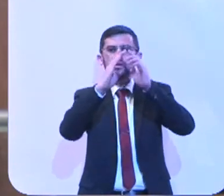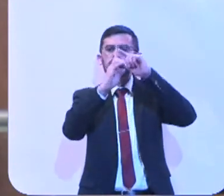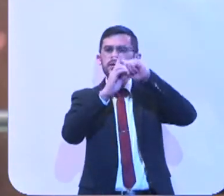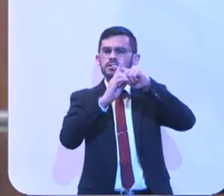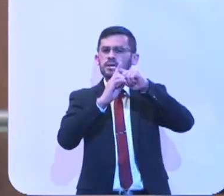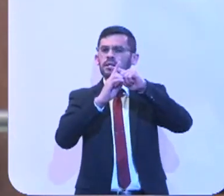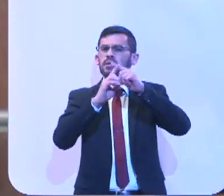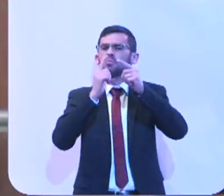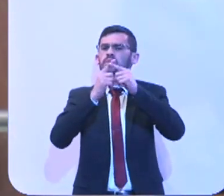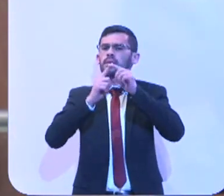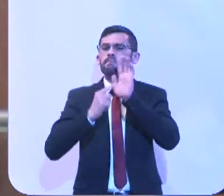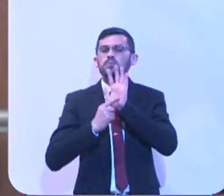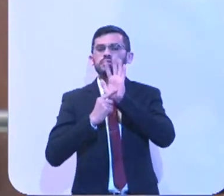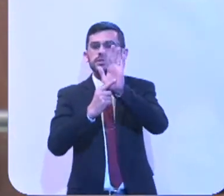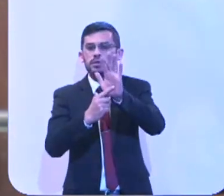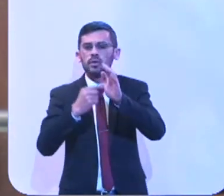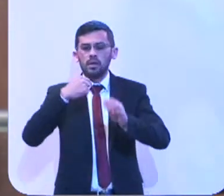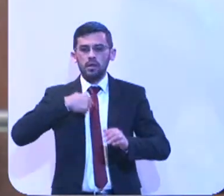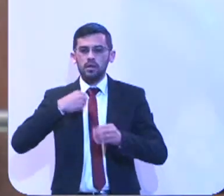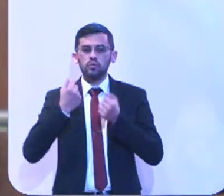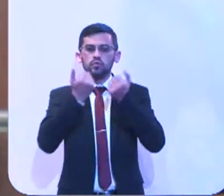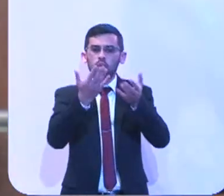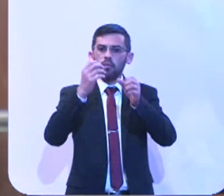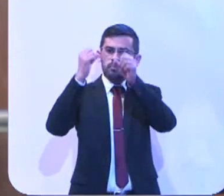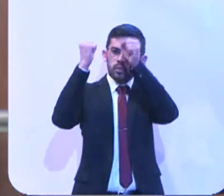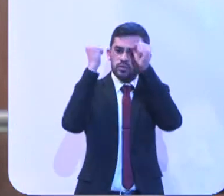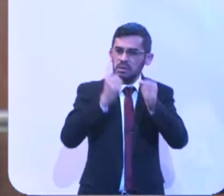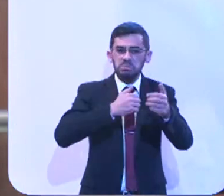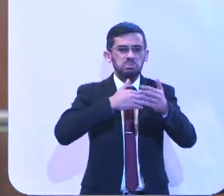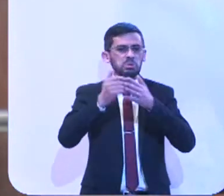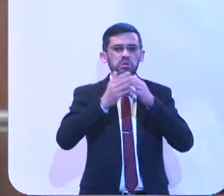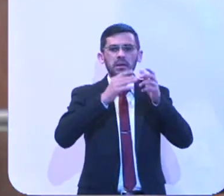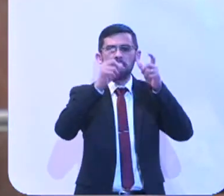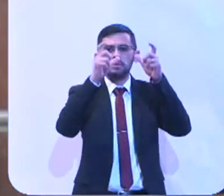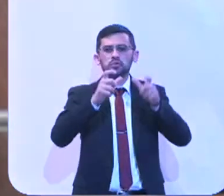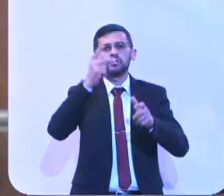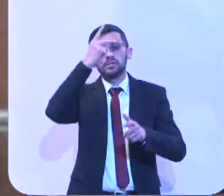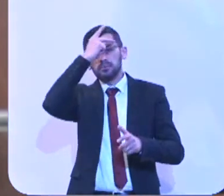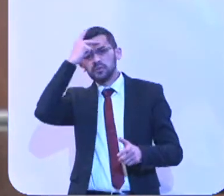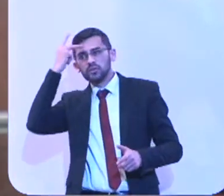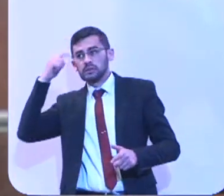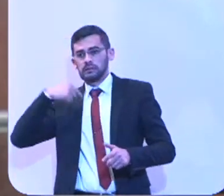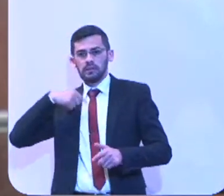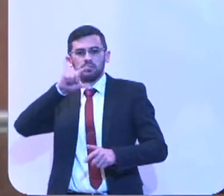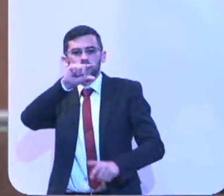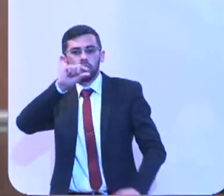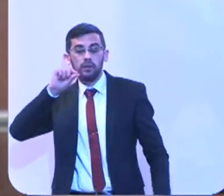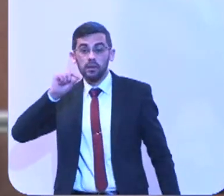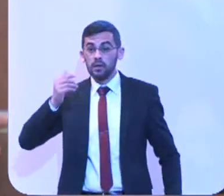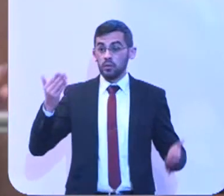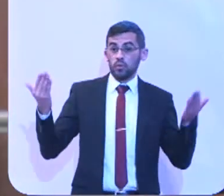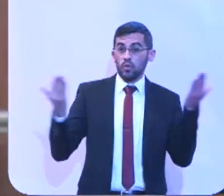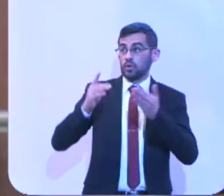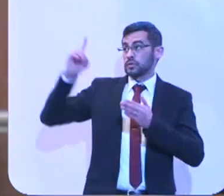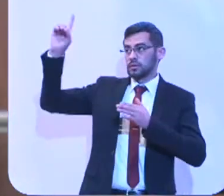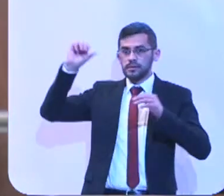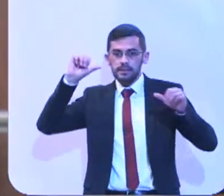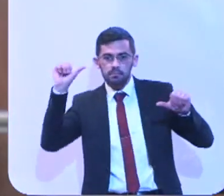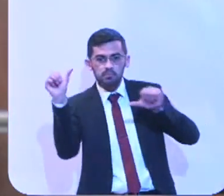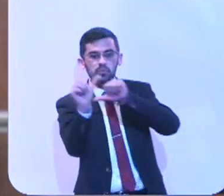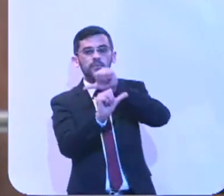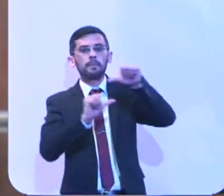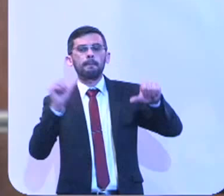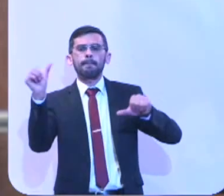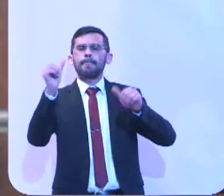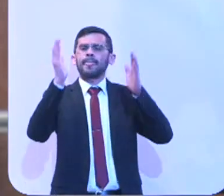eu quiser. O avivamento vem quando Deus mexe nas estruturas, e eu creio, Deus está trabalhando. Eu